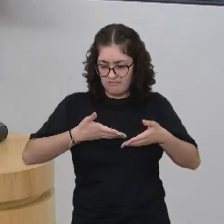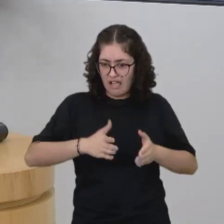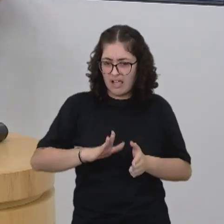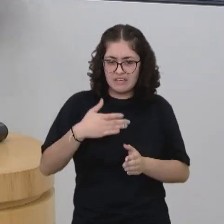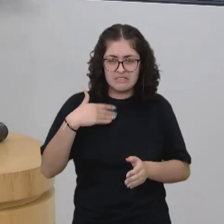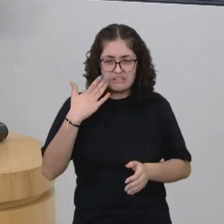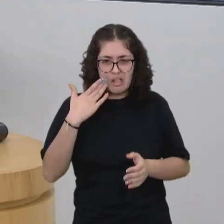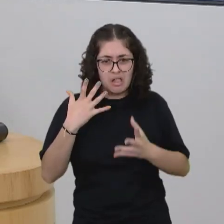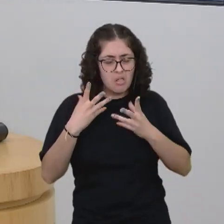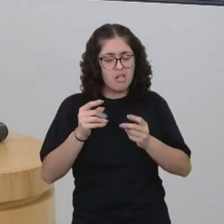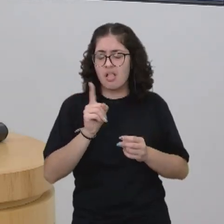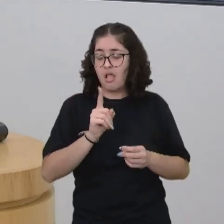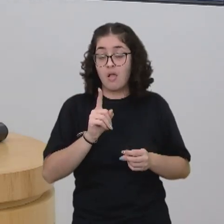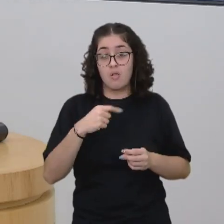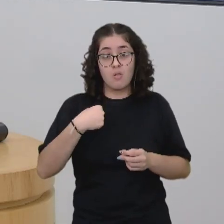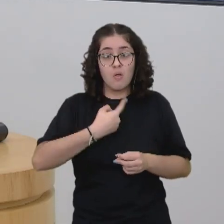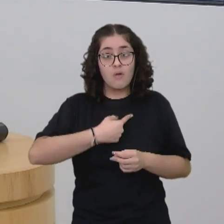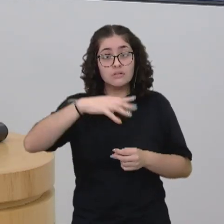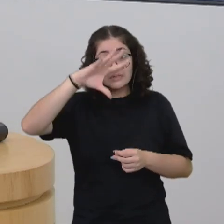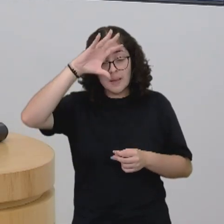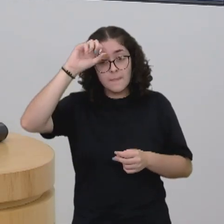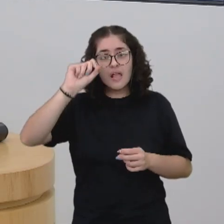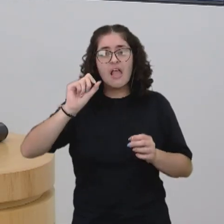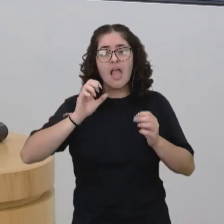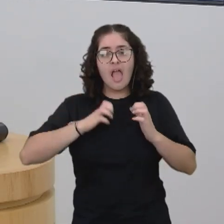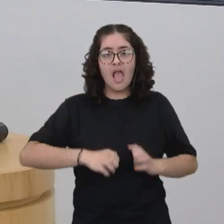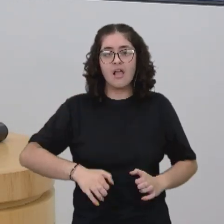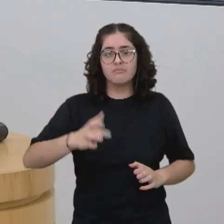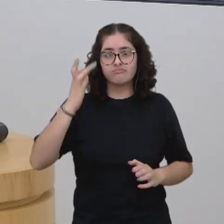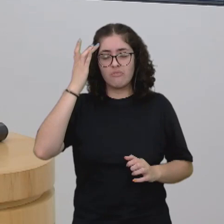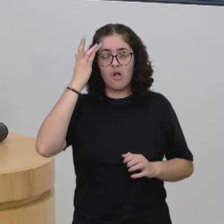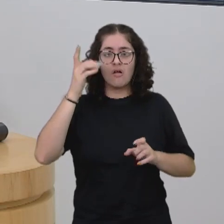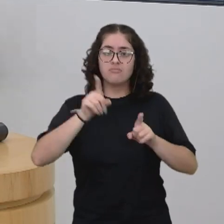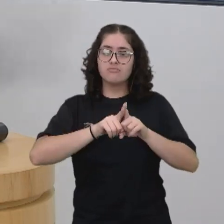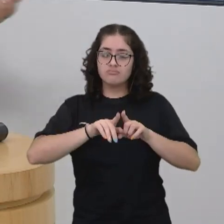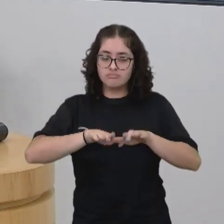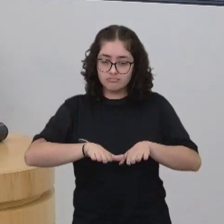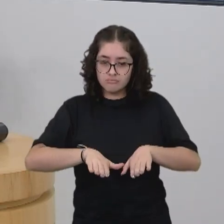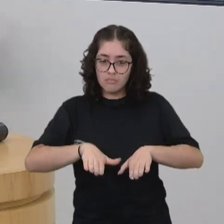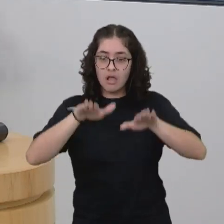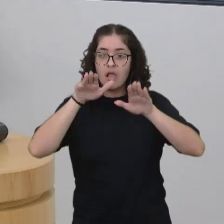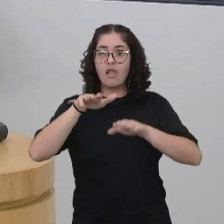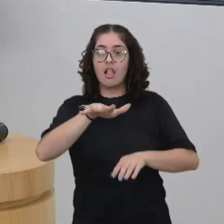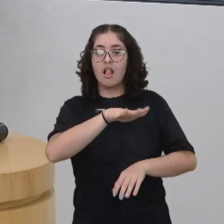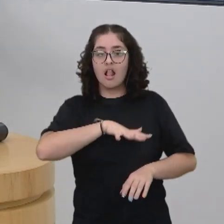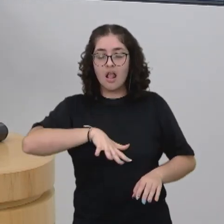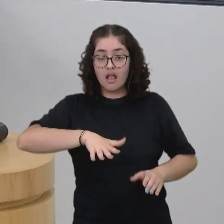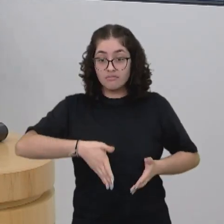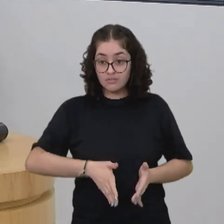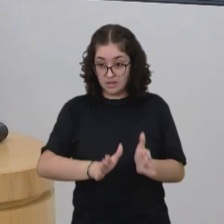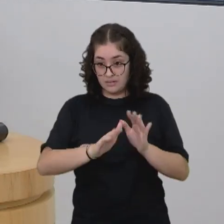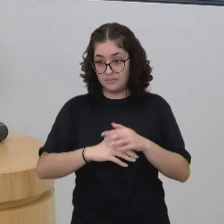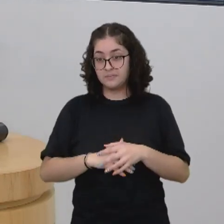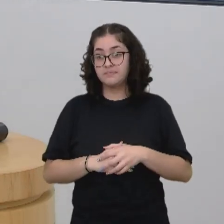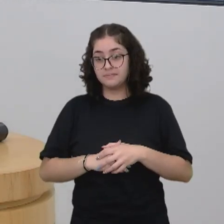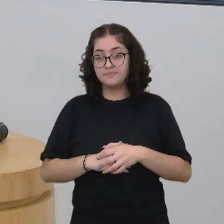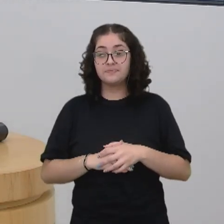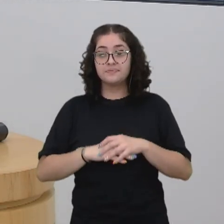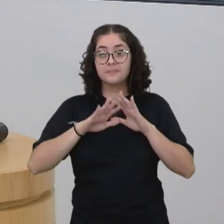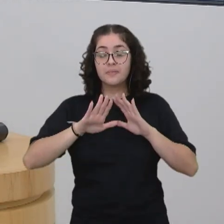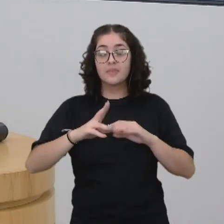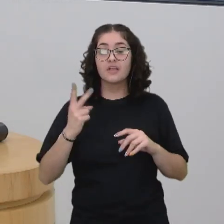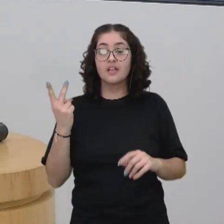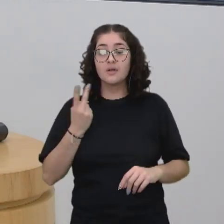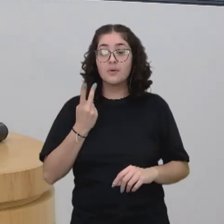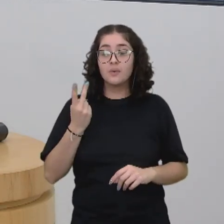moral, a gente aprende o que é ética e moral na nossa vida e a gente aprende de acordo com o lugar onde a gente nasceu. Já começa aí. Mas a segunda